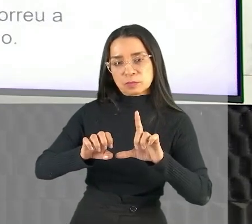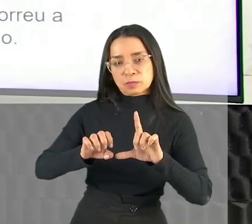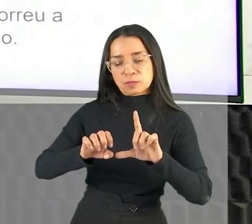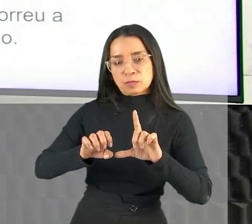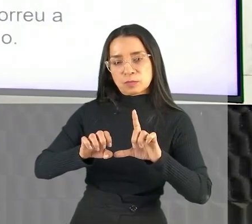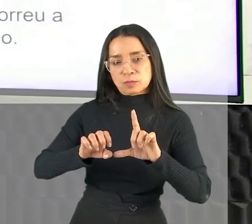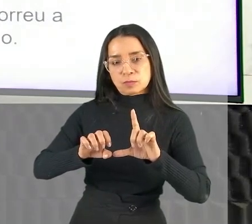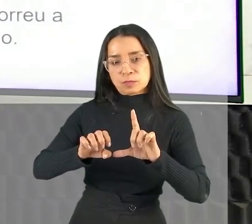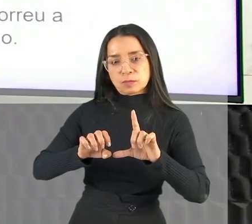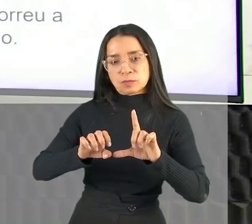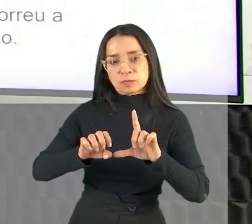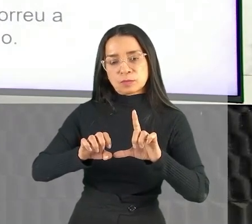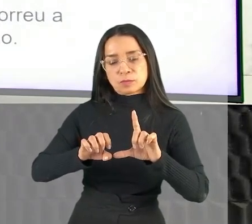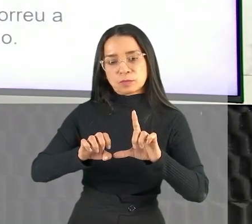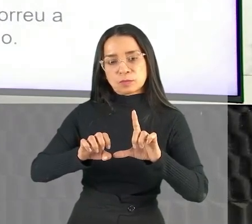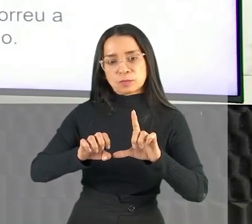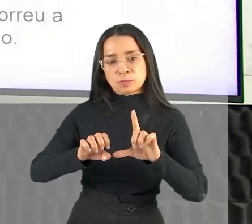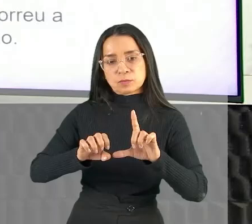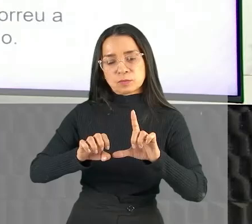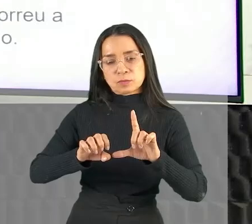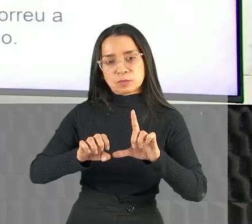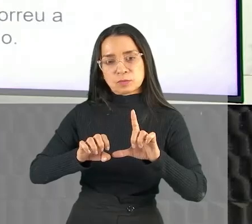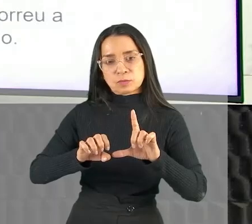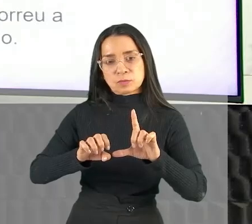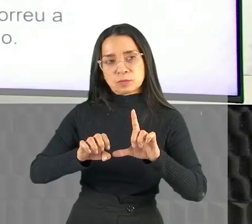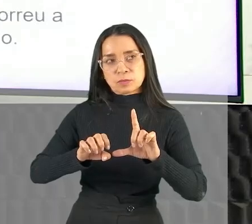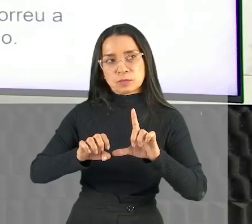ocorreu a favor do gradiente de concentração. Então,